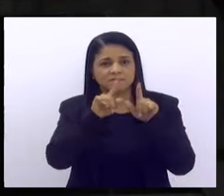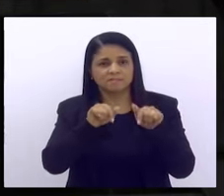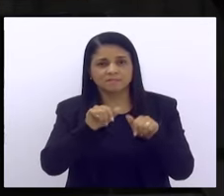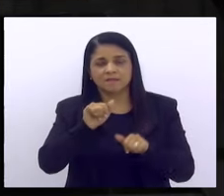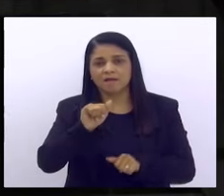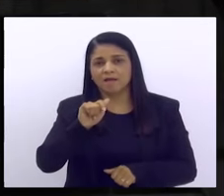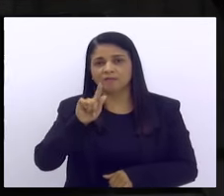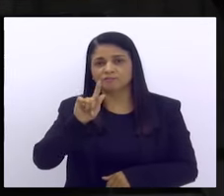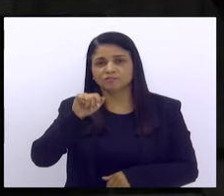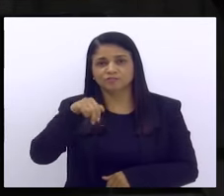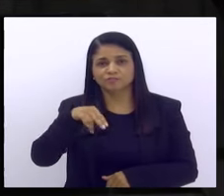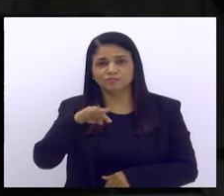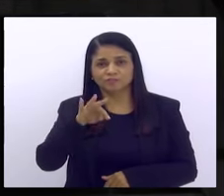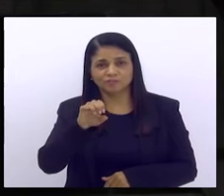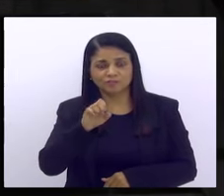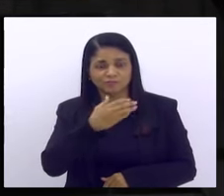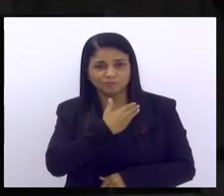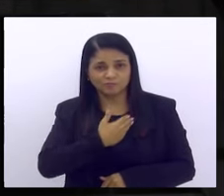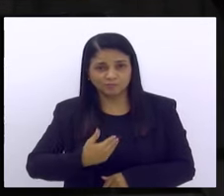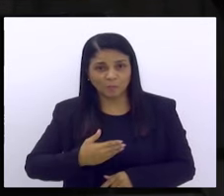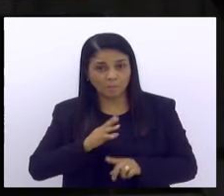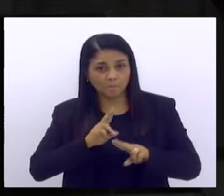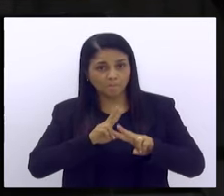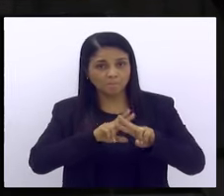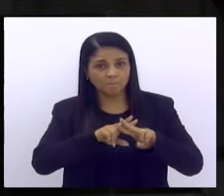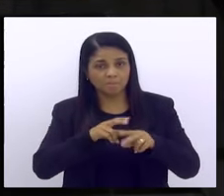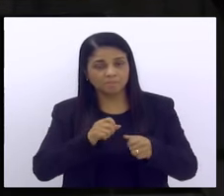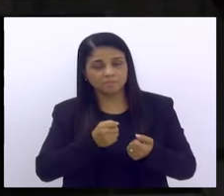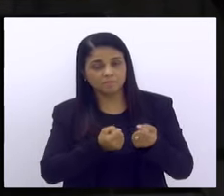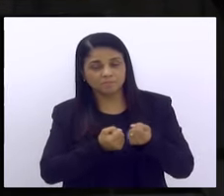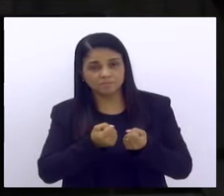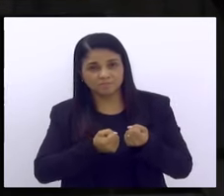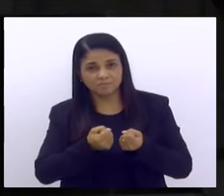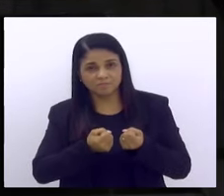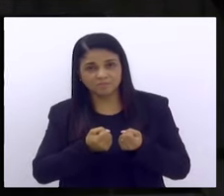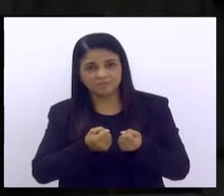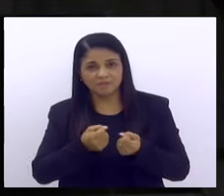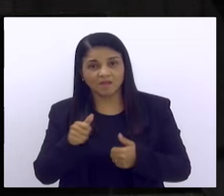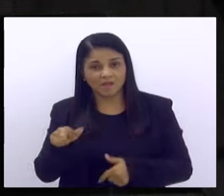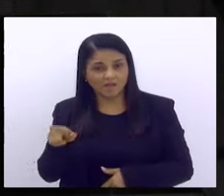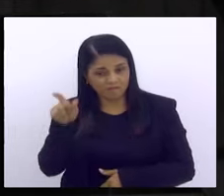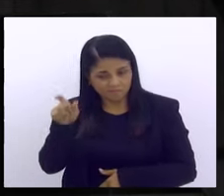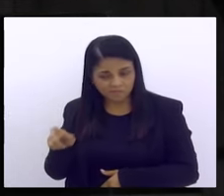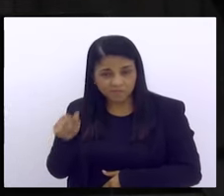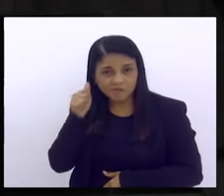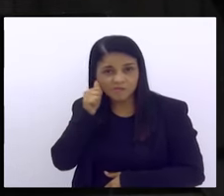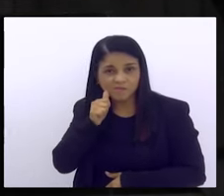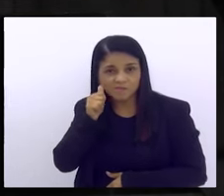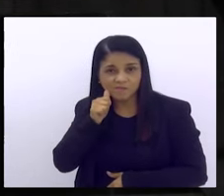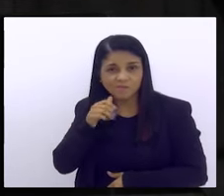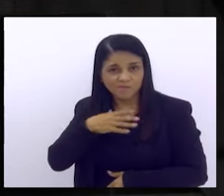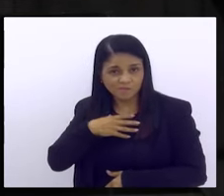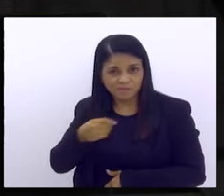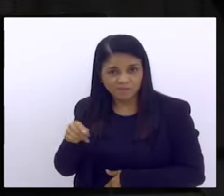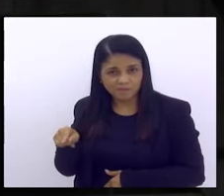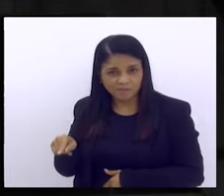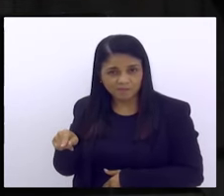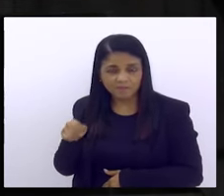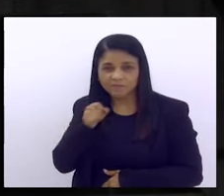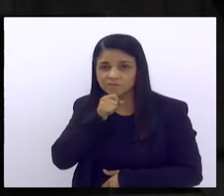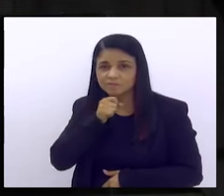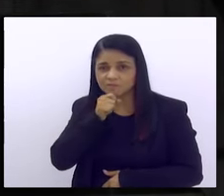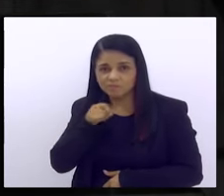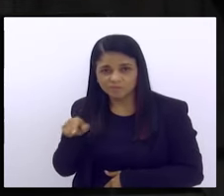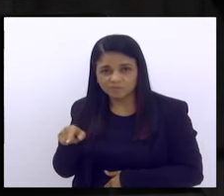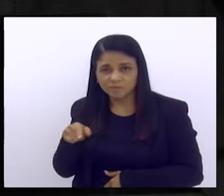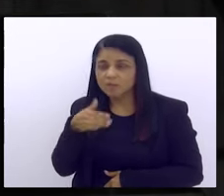os veículos. E aí, a filha daquela senhora nos